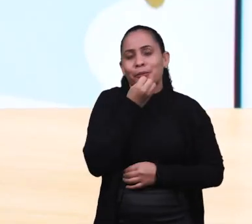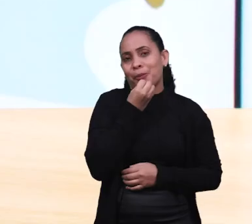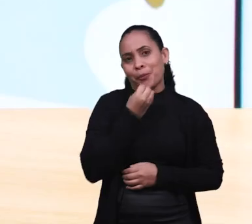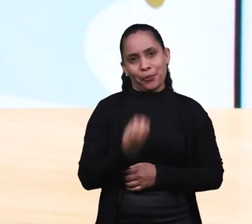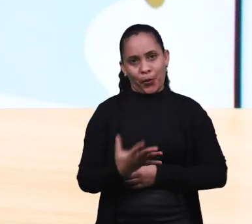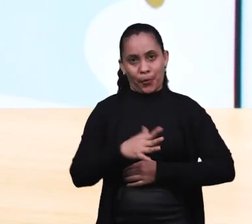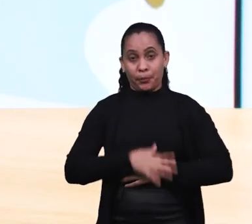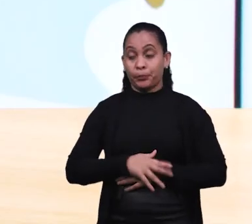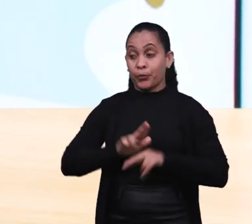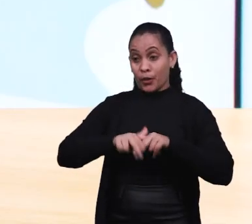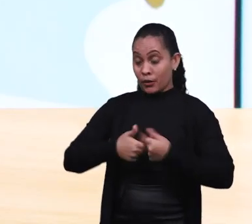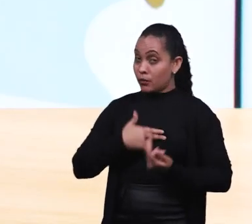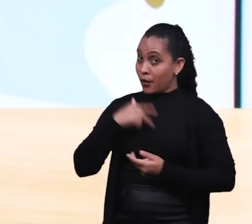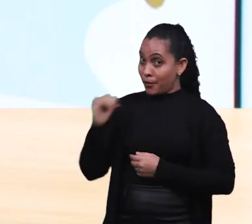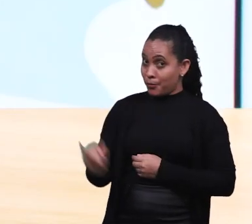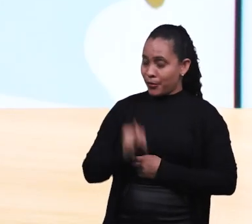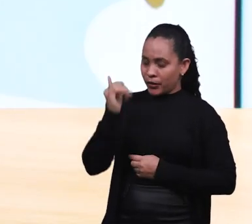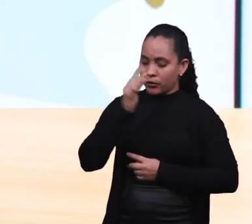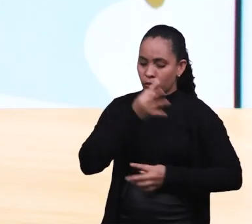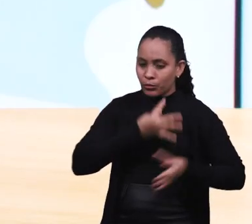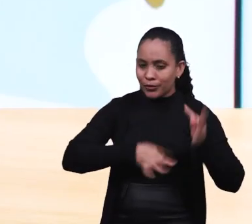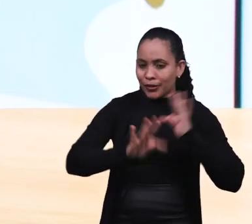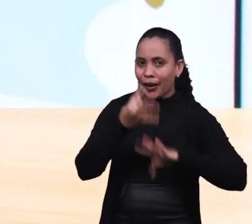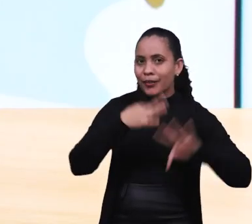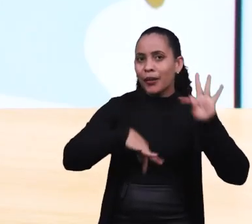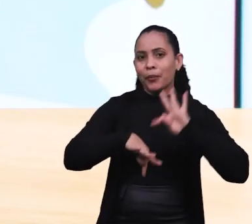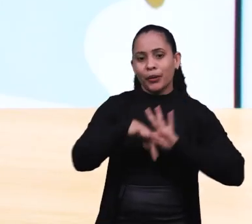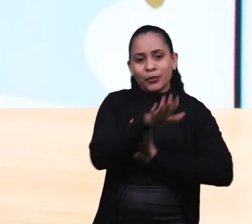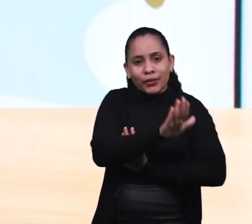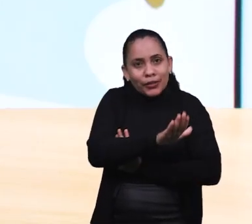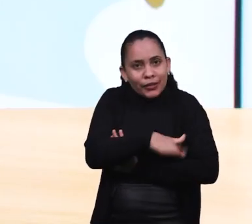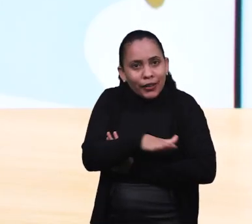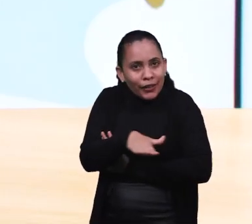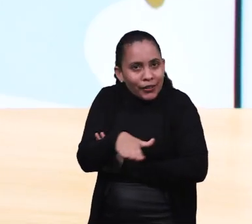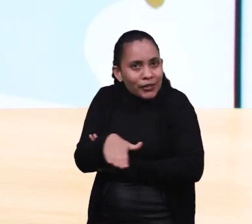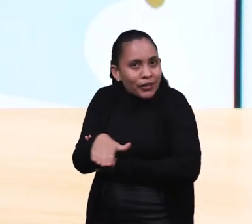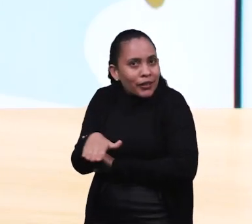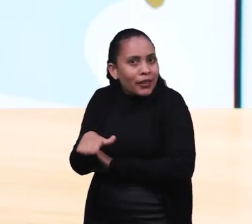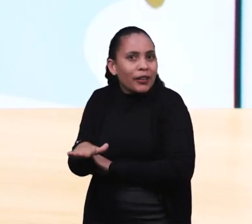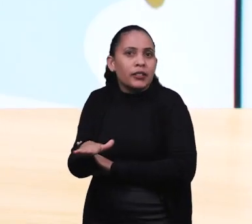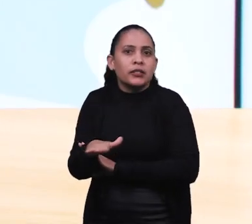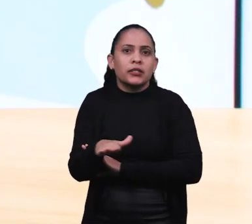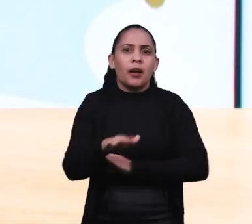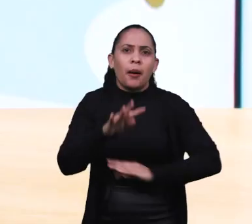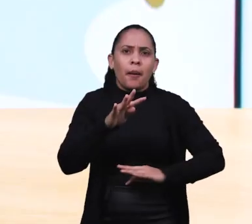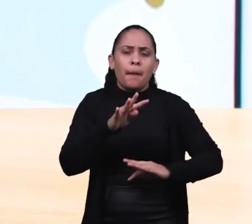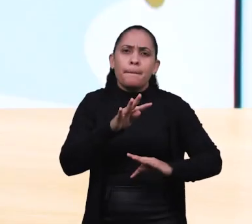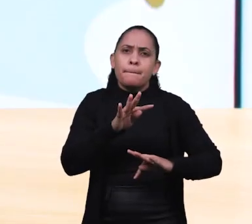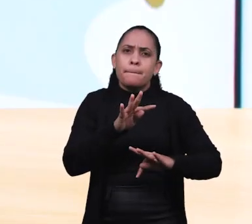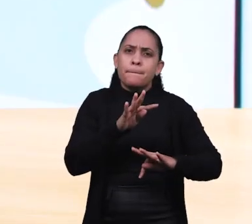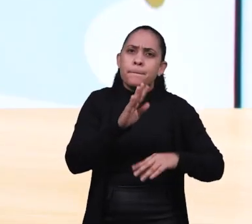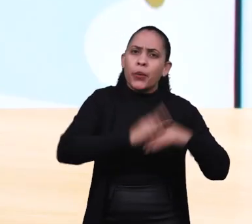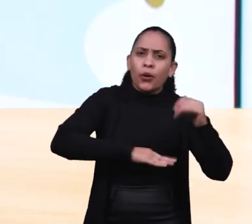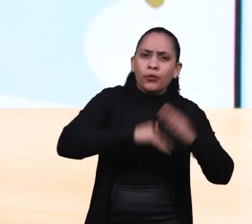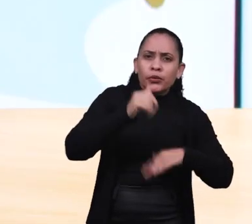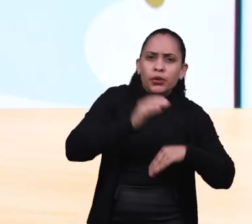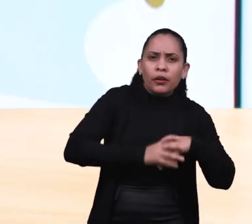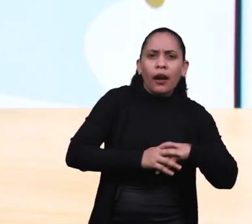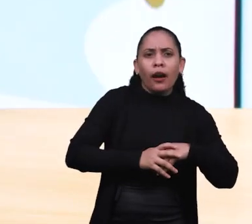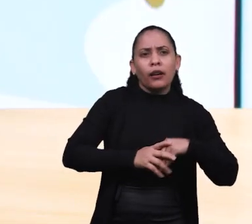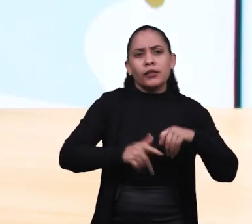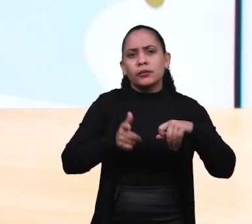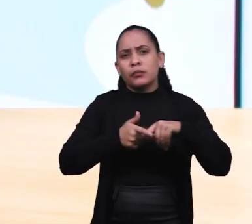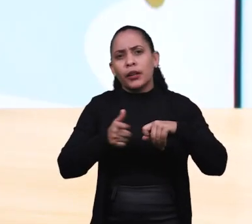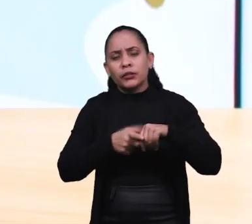por isso que é muito importante o tratamento desde a infância, a condução por diversos profissionais, tanto da medicina quanto também da